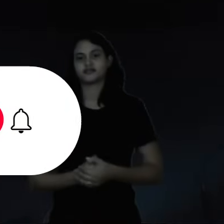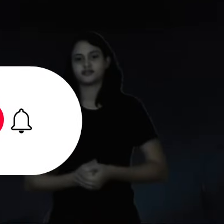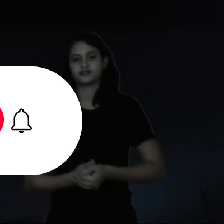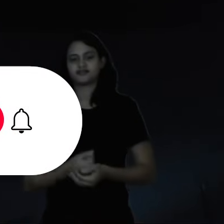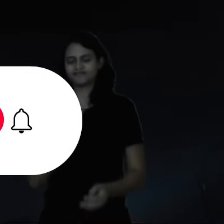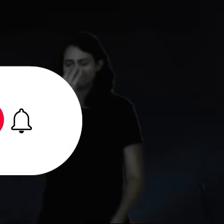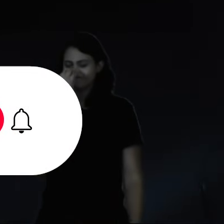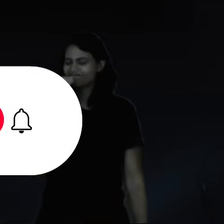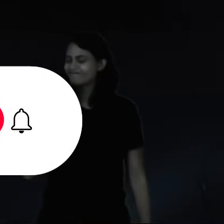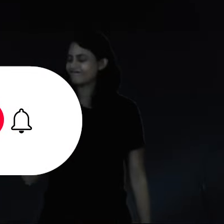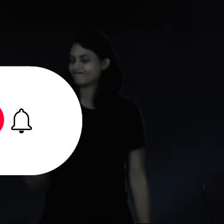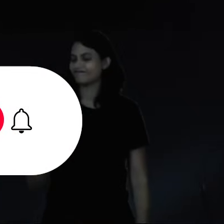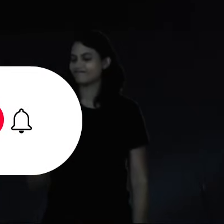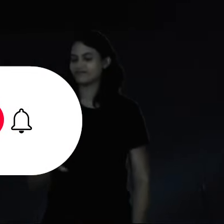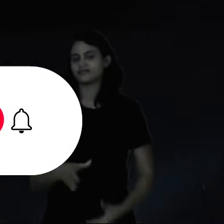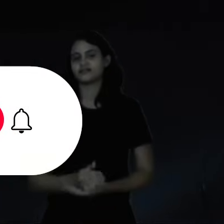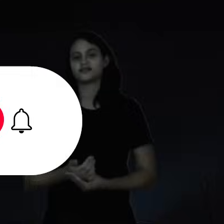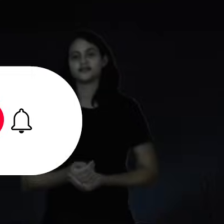Rejeição.